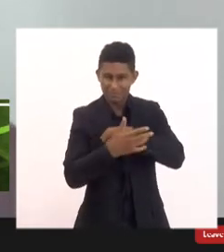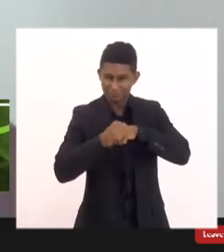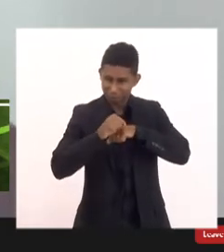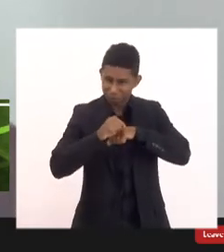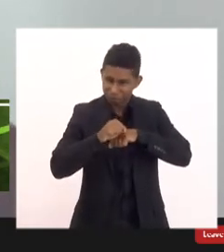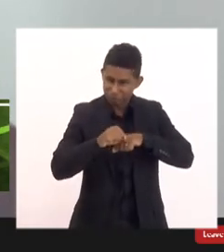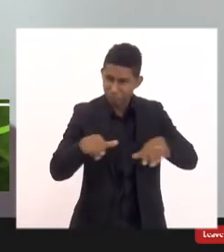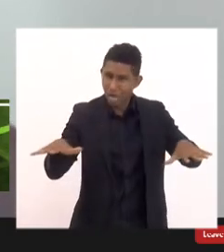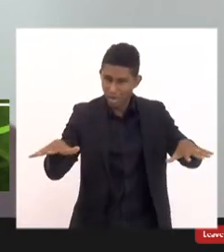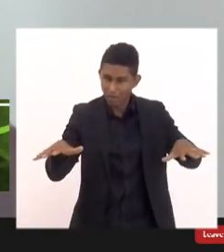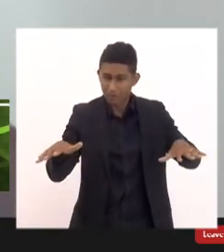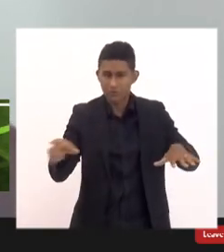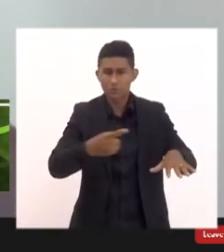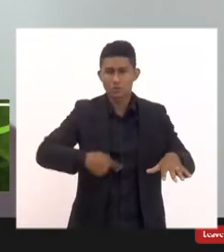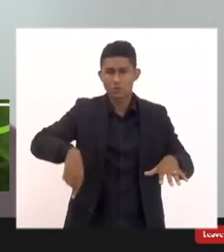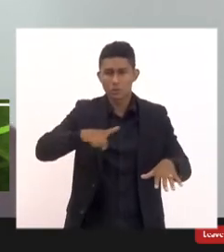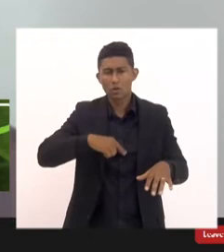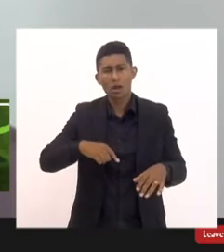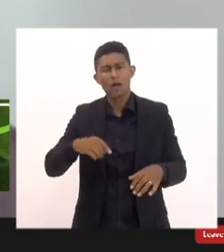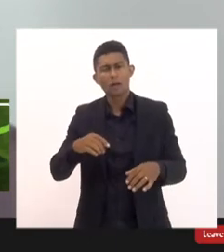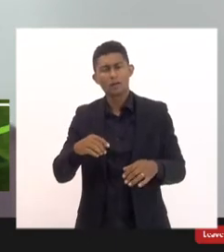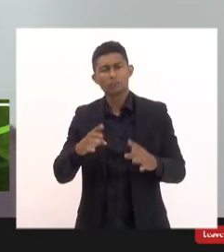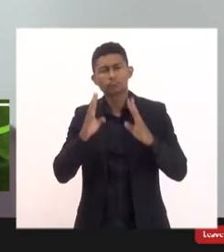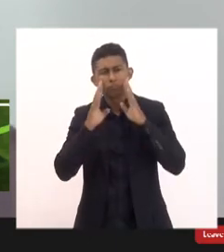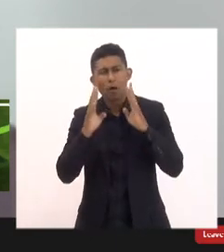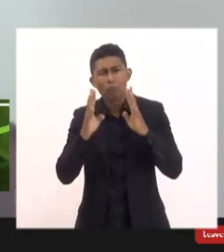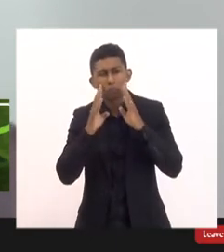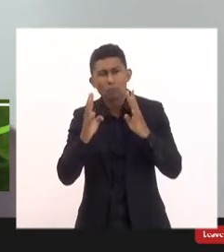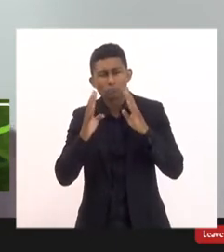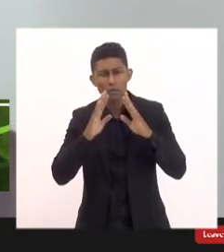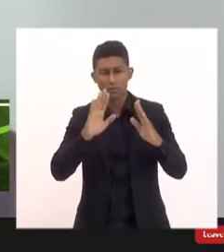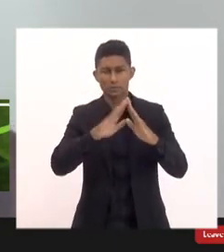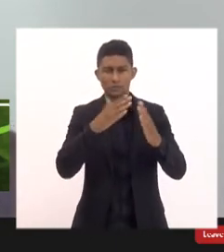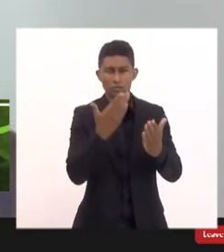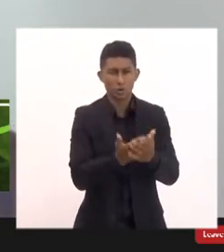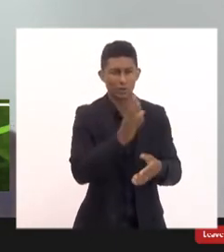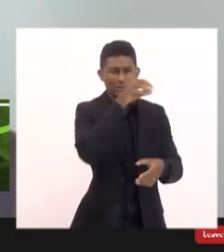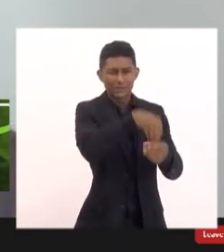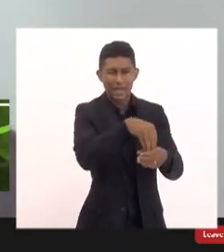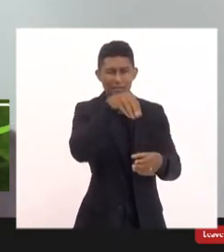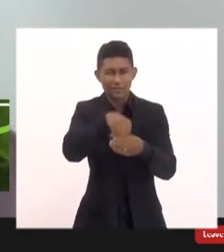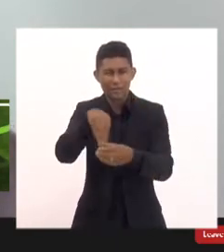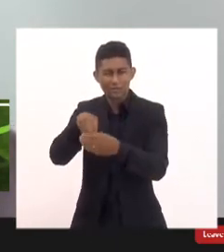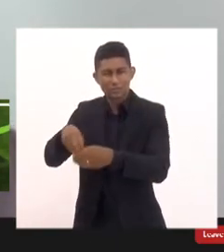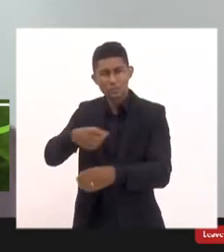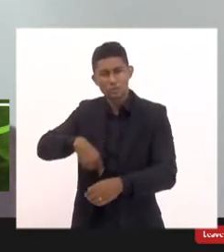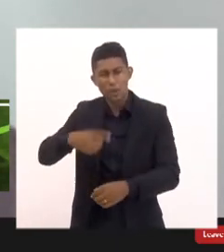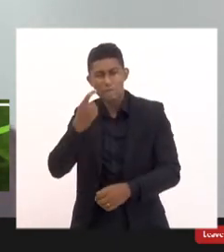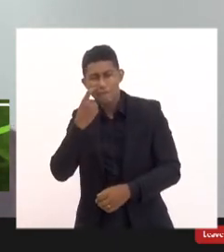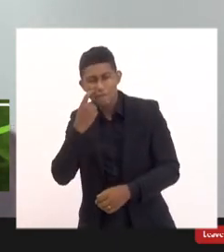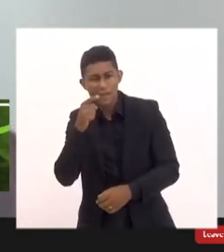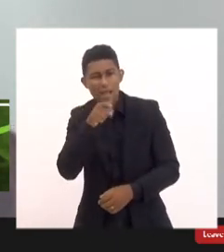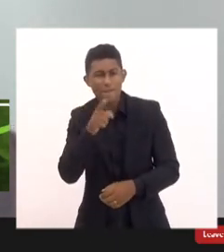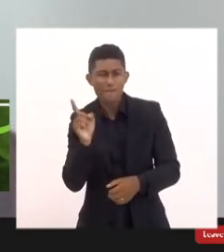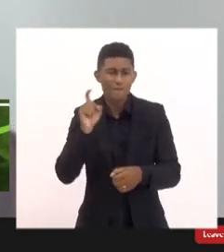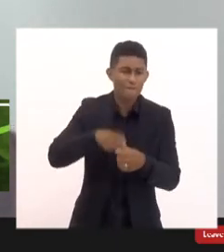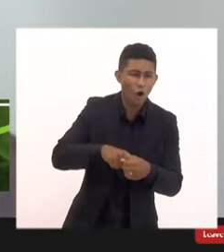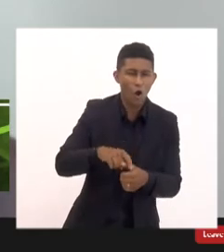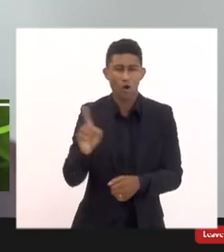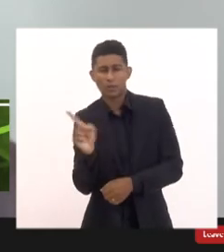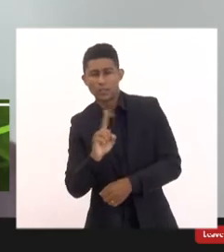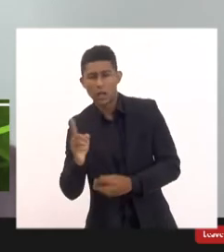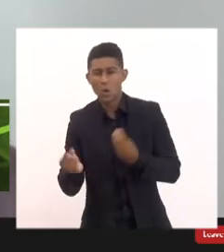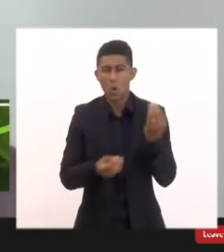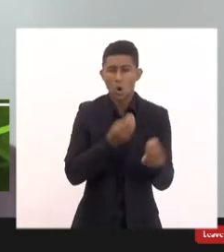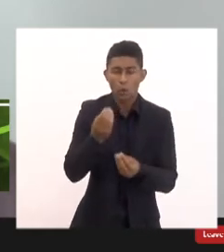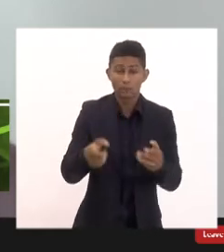acompanhado a prestação do serviço educacional, né, o retorno às aulas, as atividades não presenciais que estavam sendo